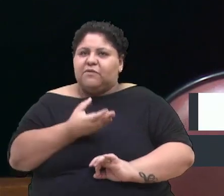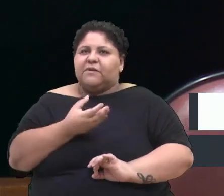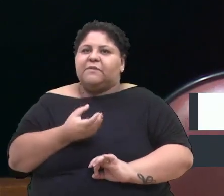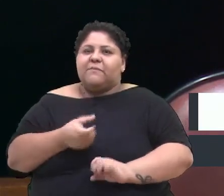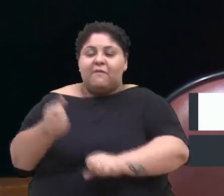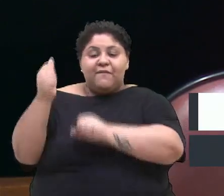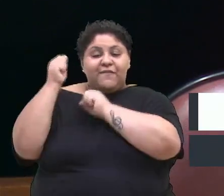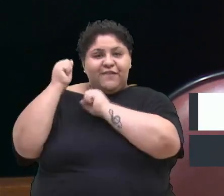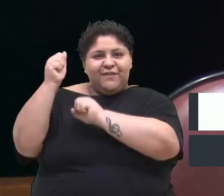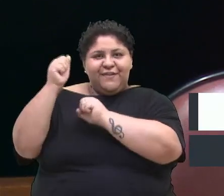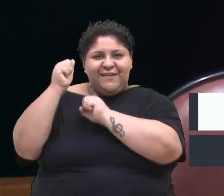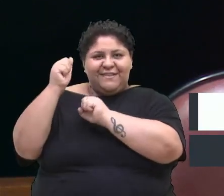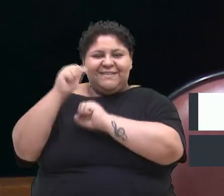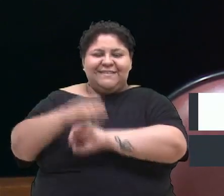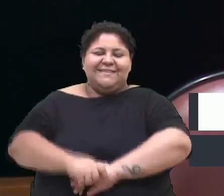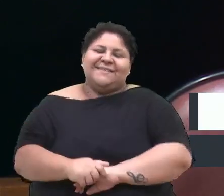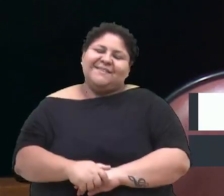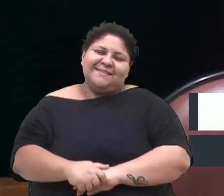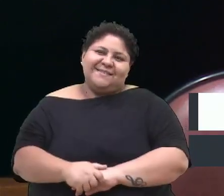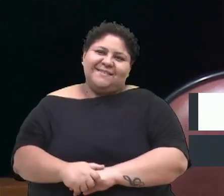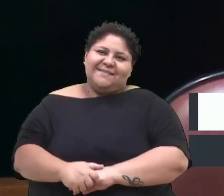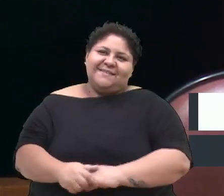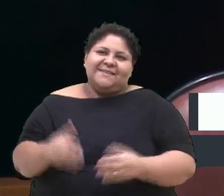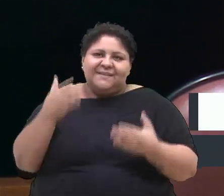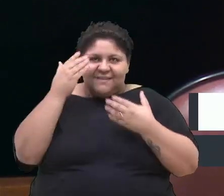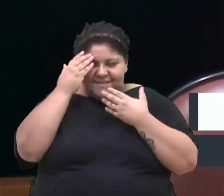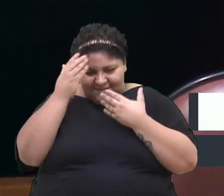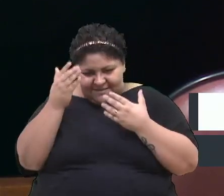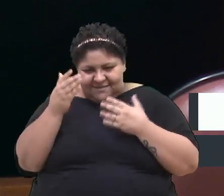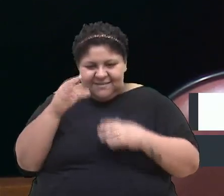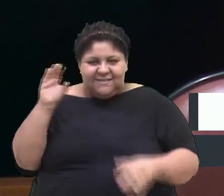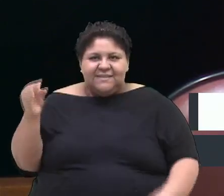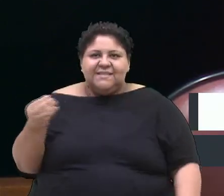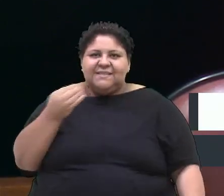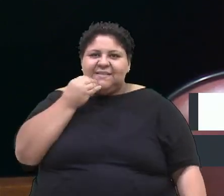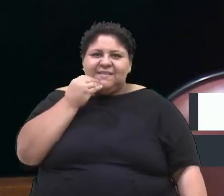vitoriosa. Obrigada, então, por essa oportunidade. Obrigado, Alberto.